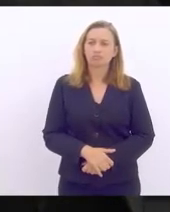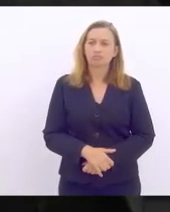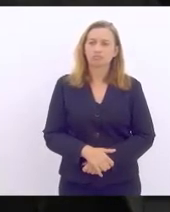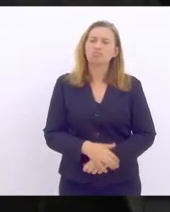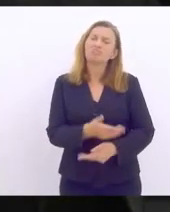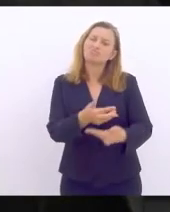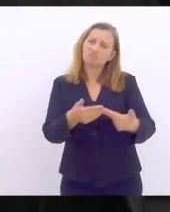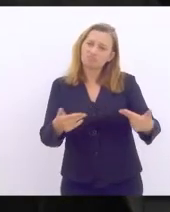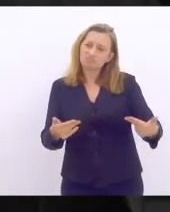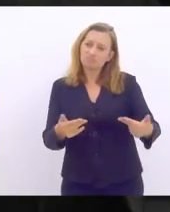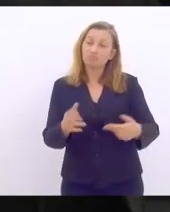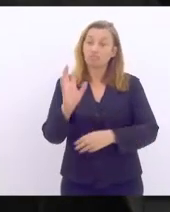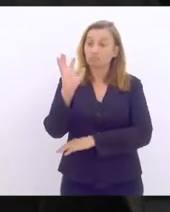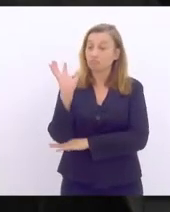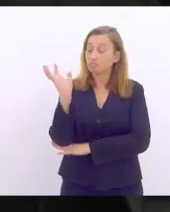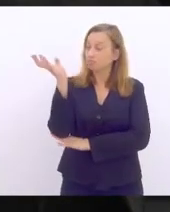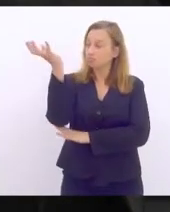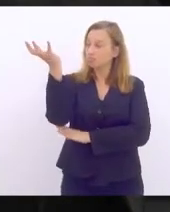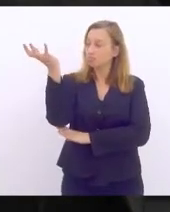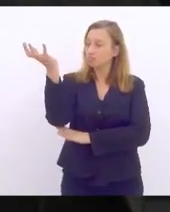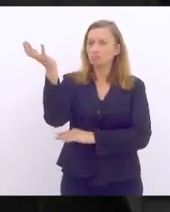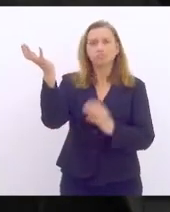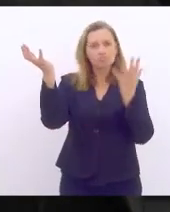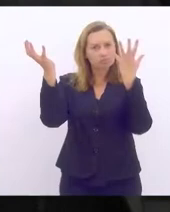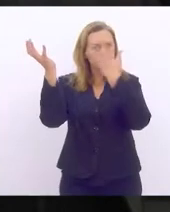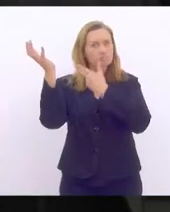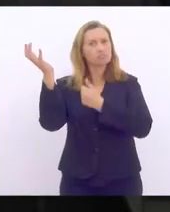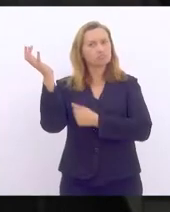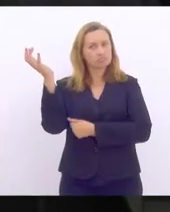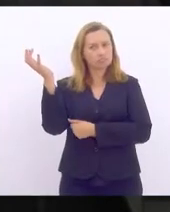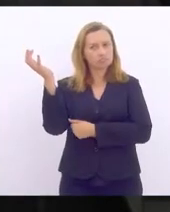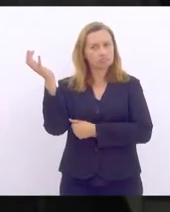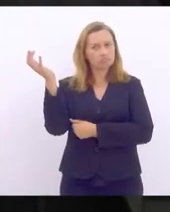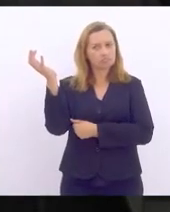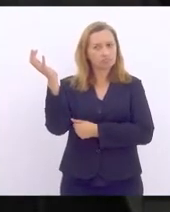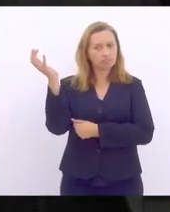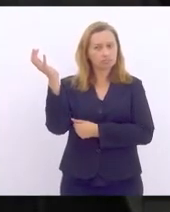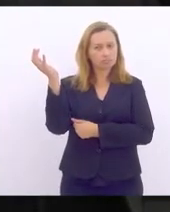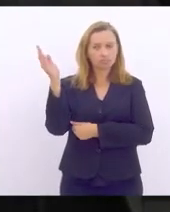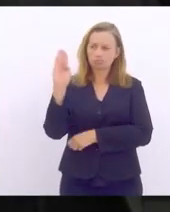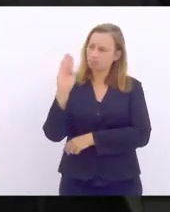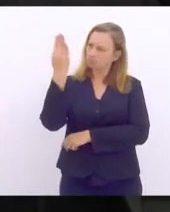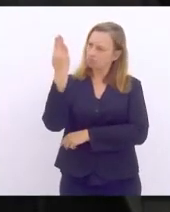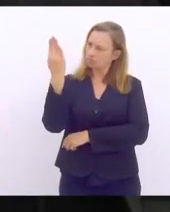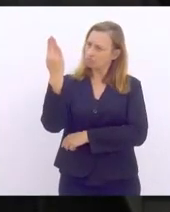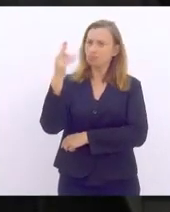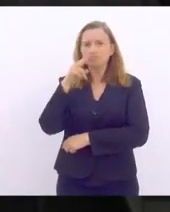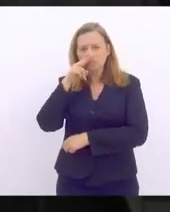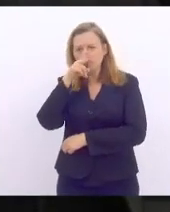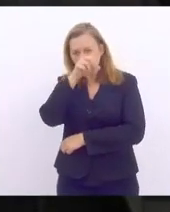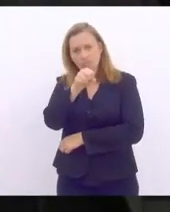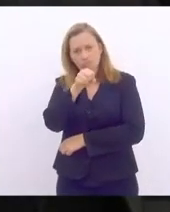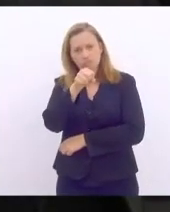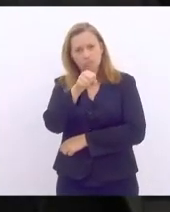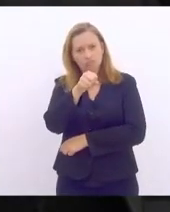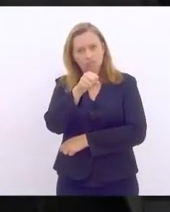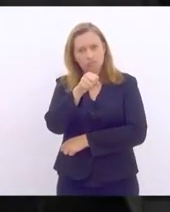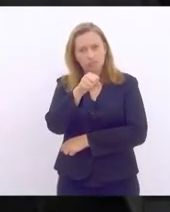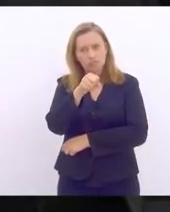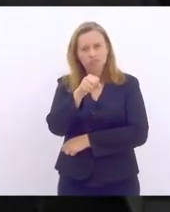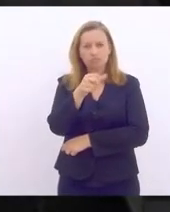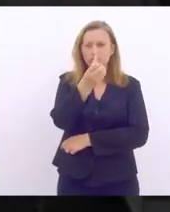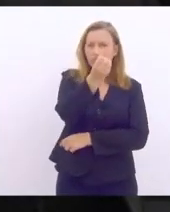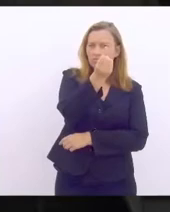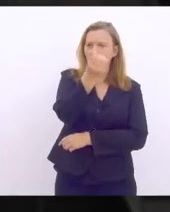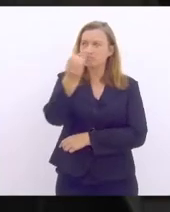diversas árvores frondosas com troncos majestosos e levaram